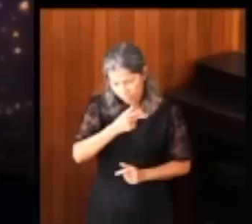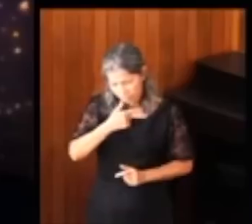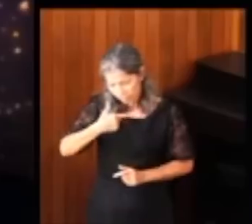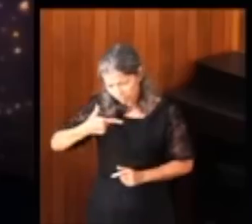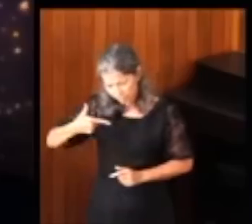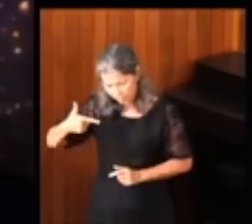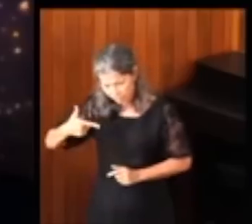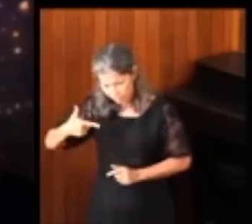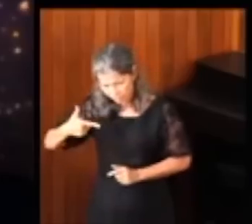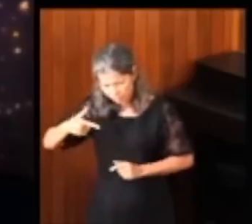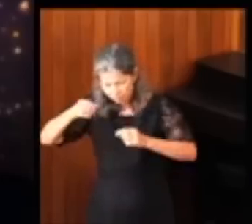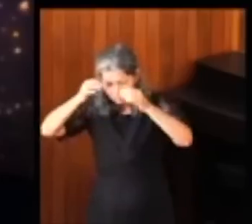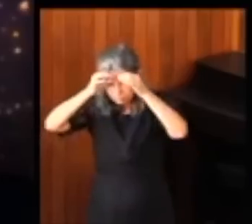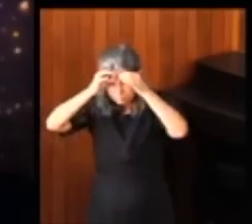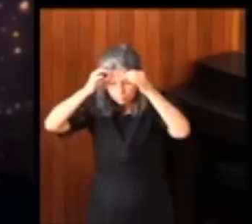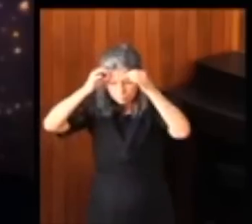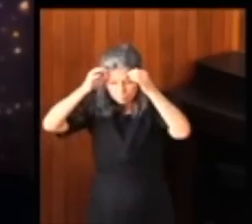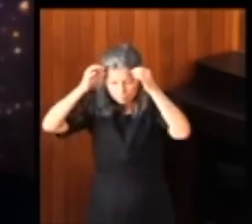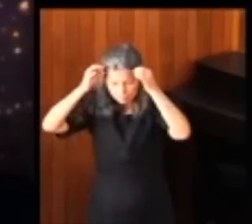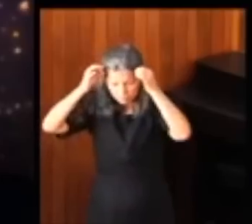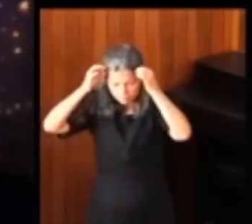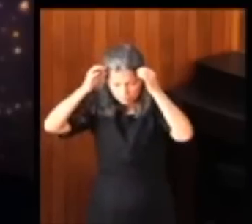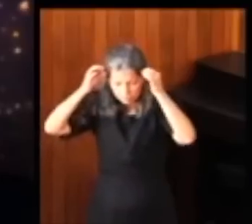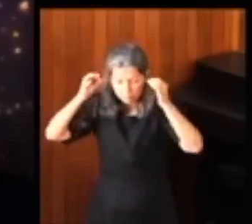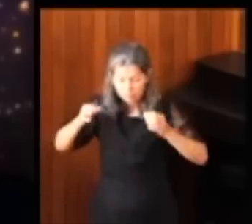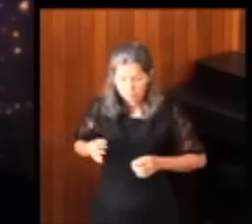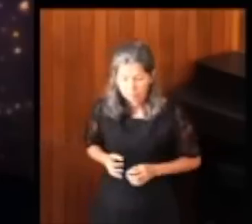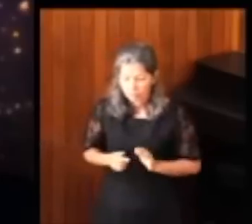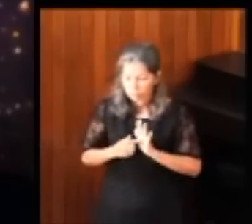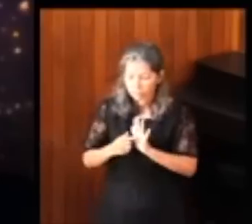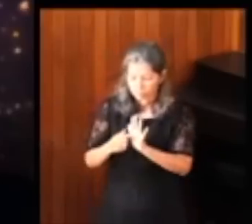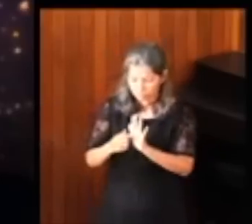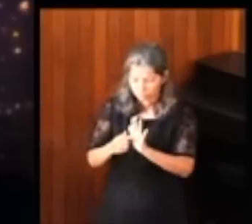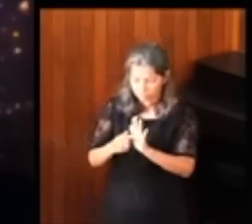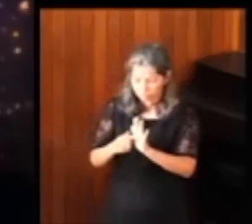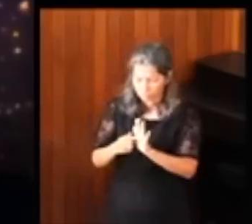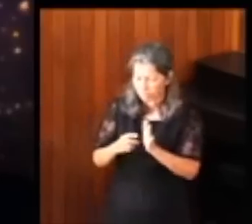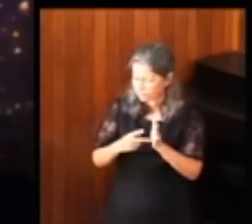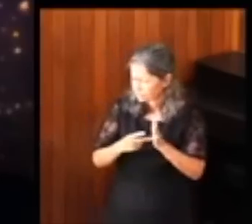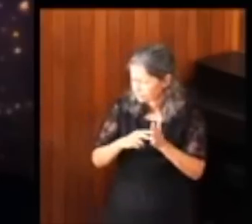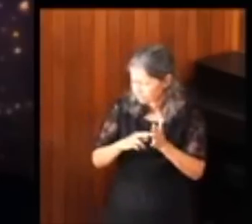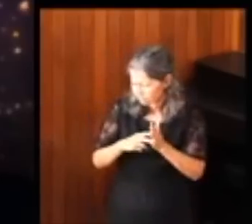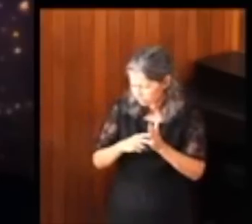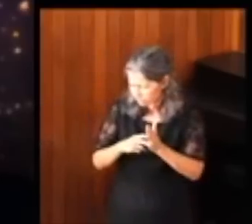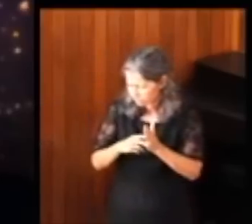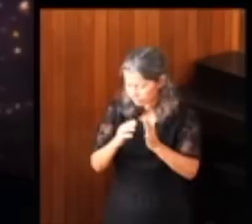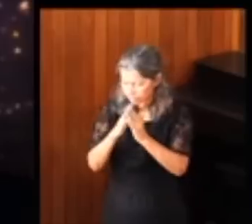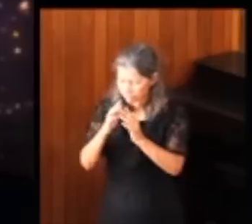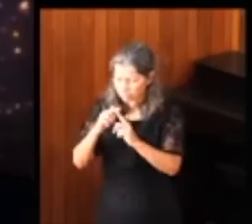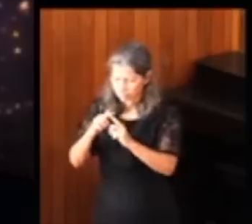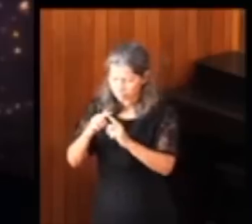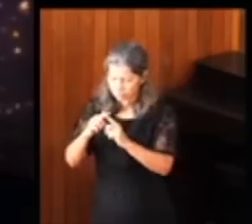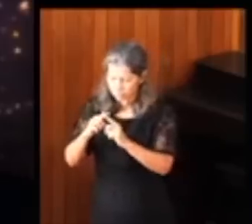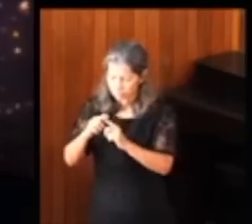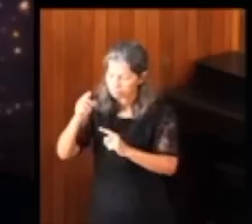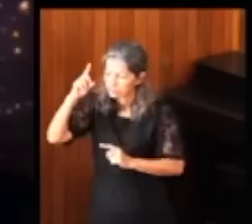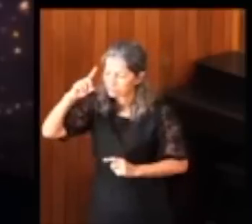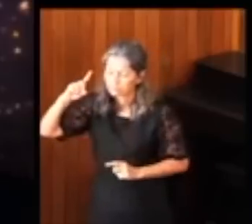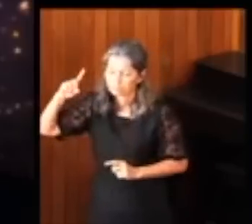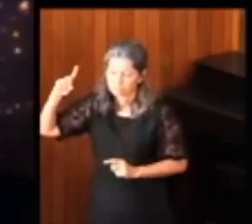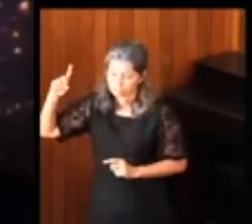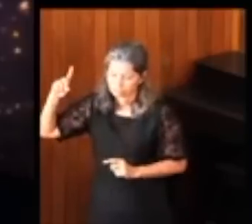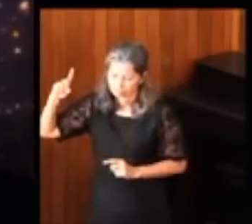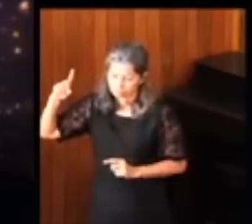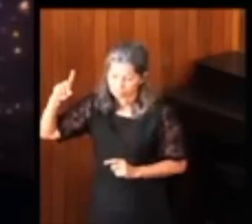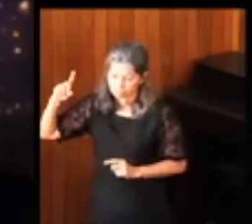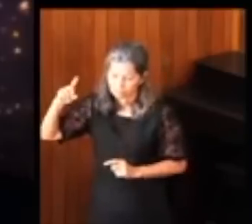12 apóstolos, ou seja, ela representa a igreja de Deus, o povo de Deus no Antigo e no Novo Testamento. É o povo de Deus ao longo da história. A lua debaixo dos pés,